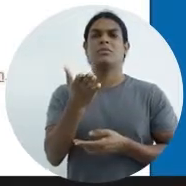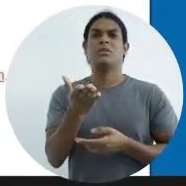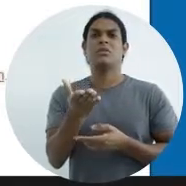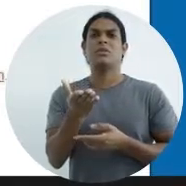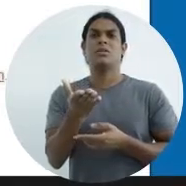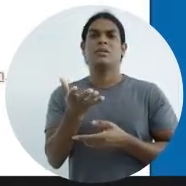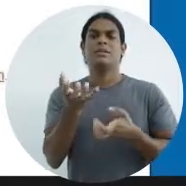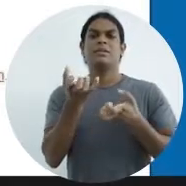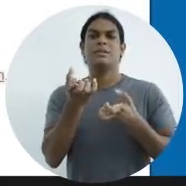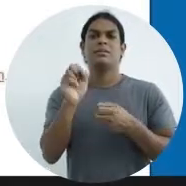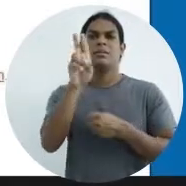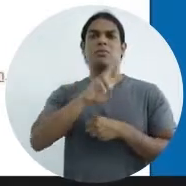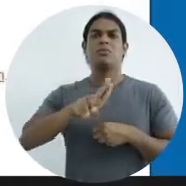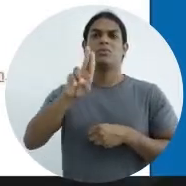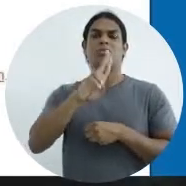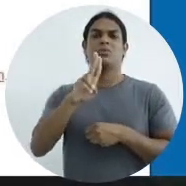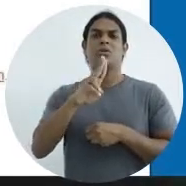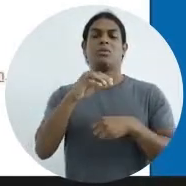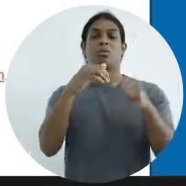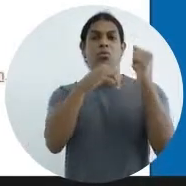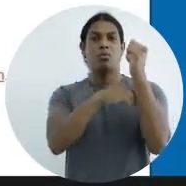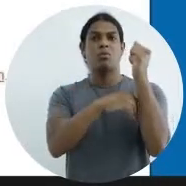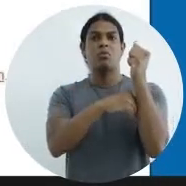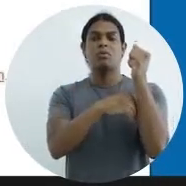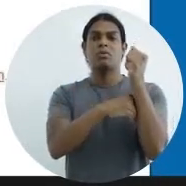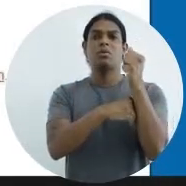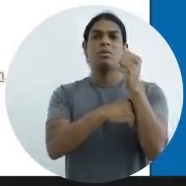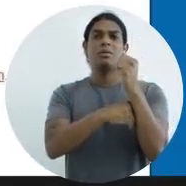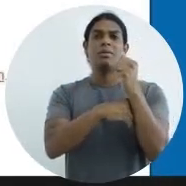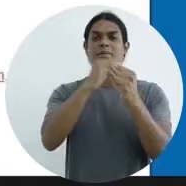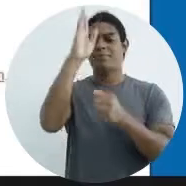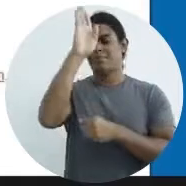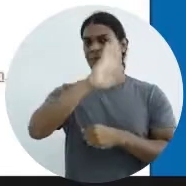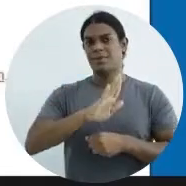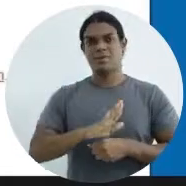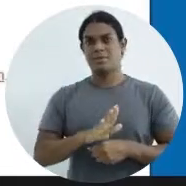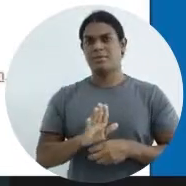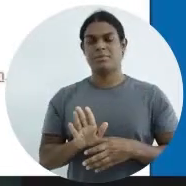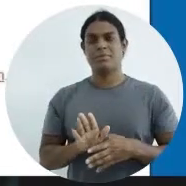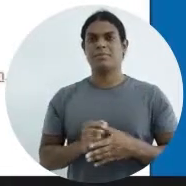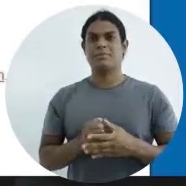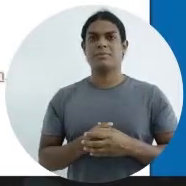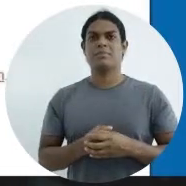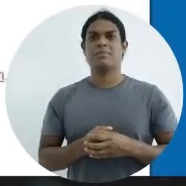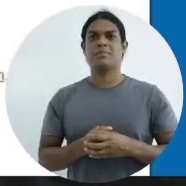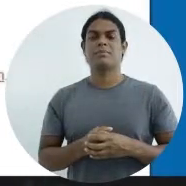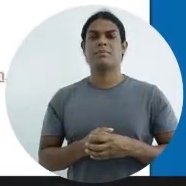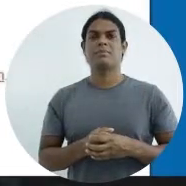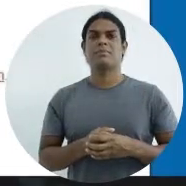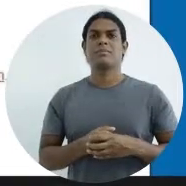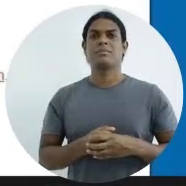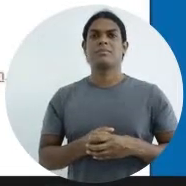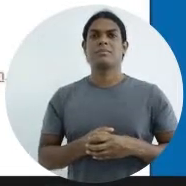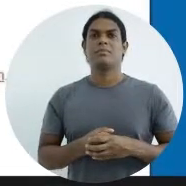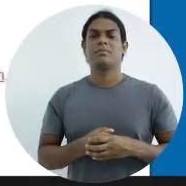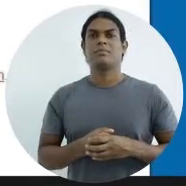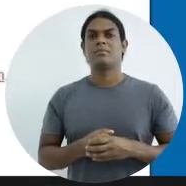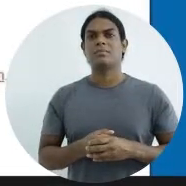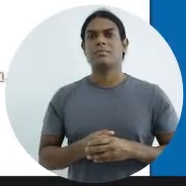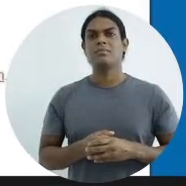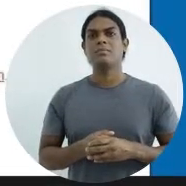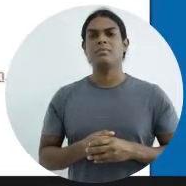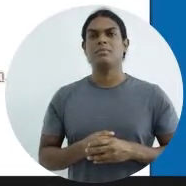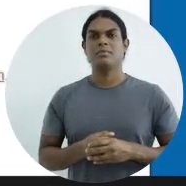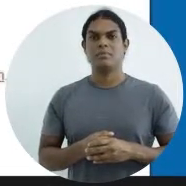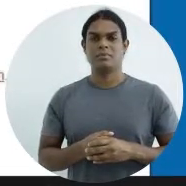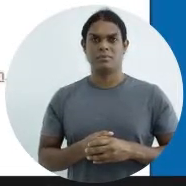ele para sua máquina, o código, ele é gratuito, ele é aberto, você pode abrir e ver como é que ele foi feito, certo? Mas ele é uma programação de alto nível, então